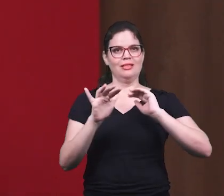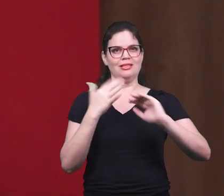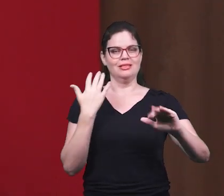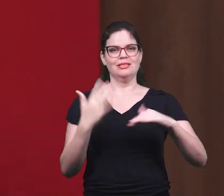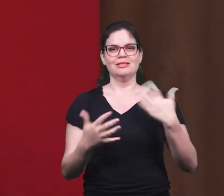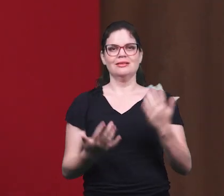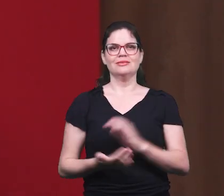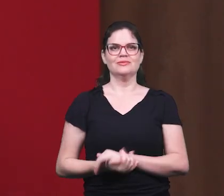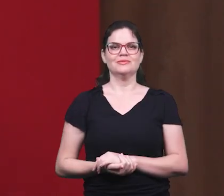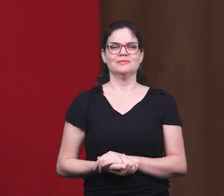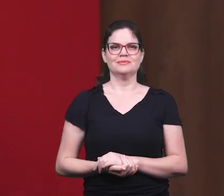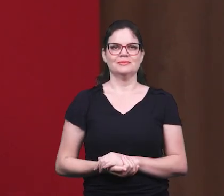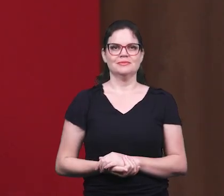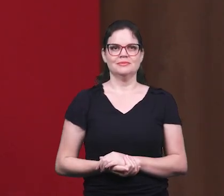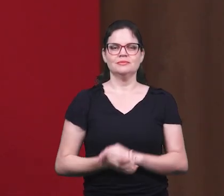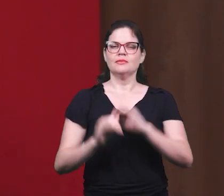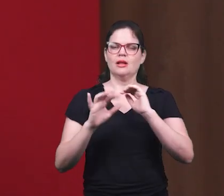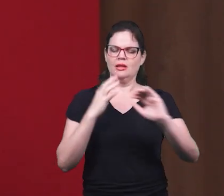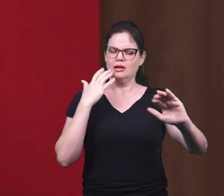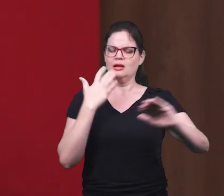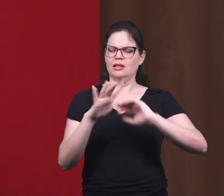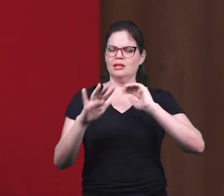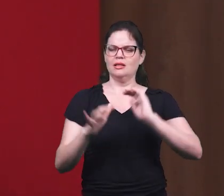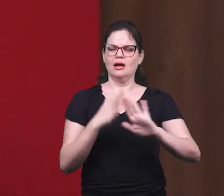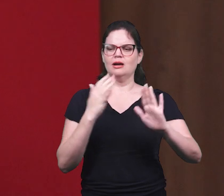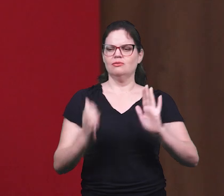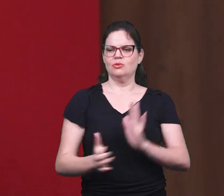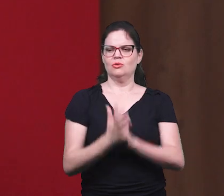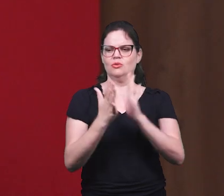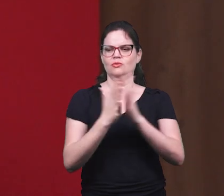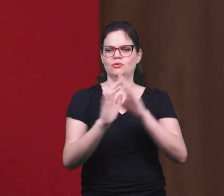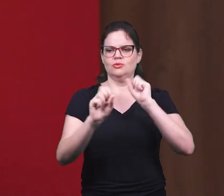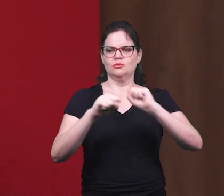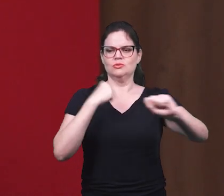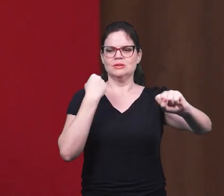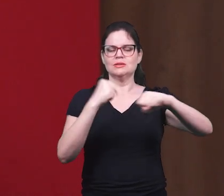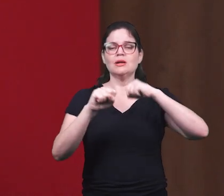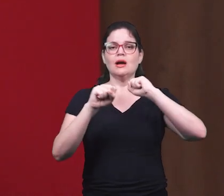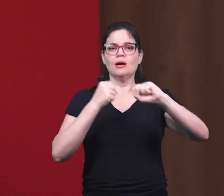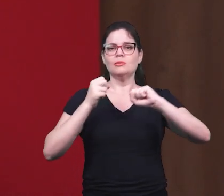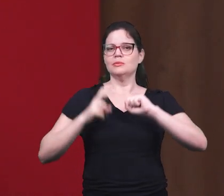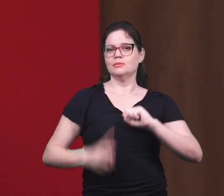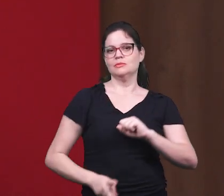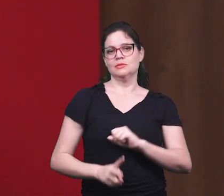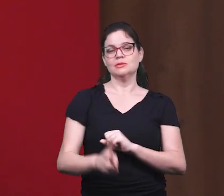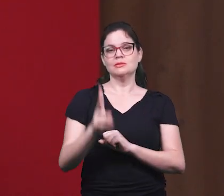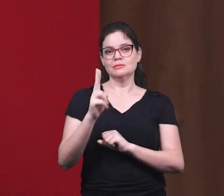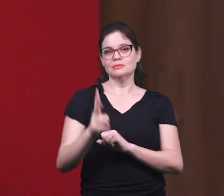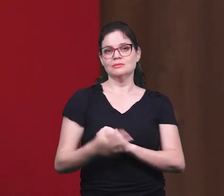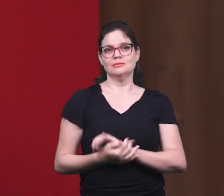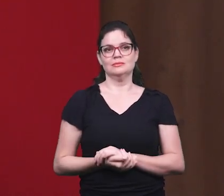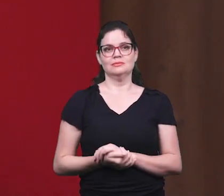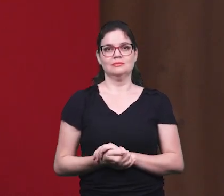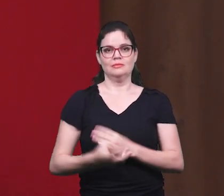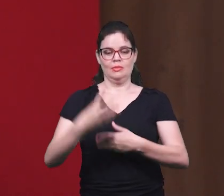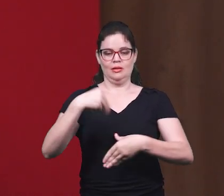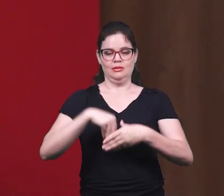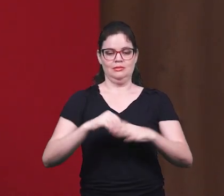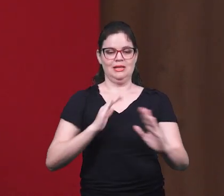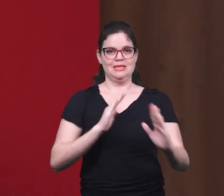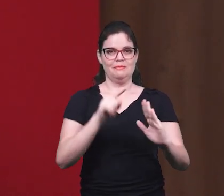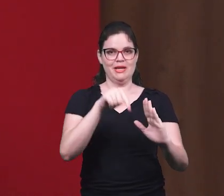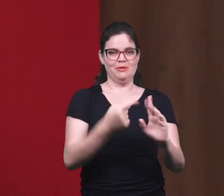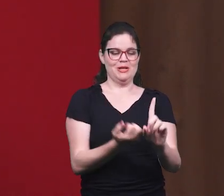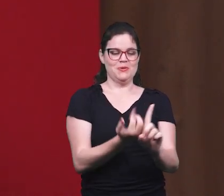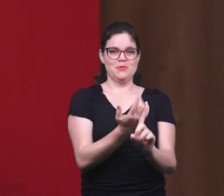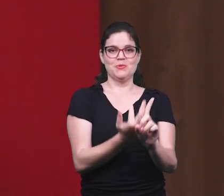Cristo, filho de Davi, tem misericórdia de mim. Então ele cantava esse salmo de Davi no período da